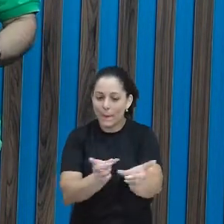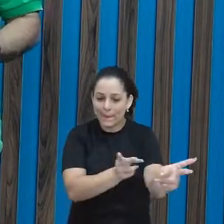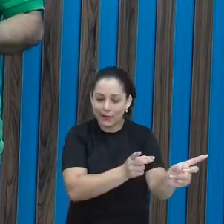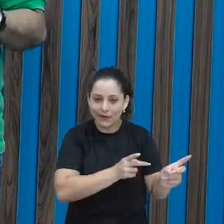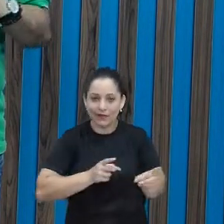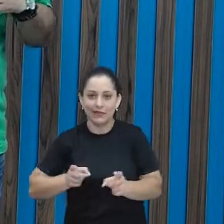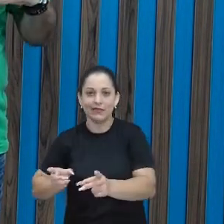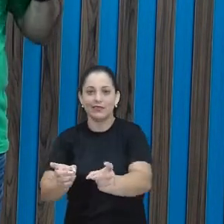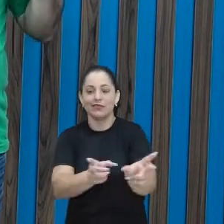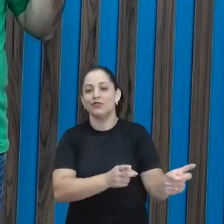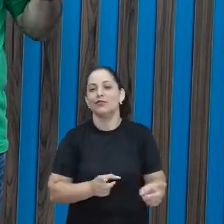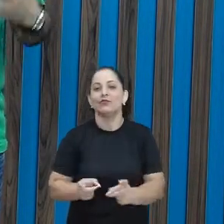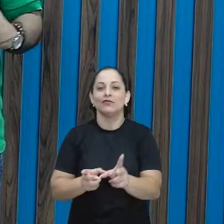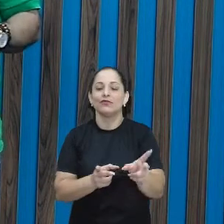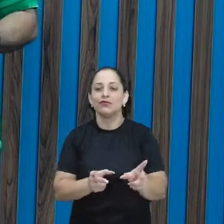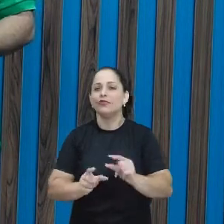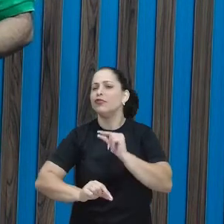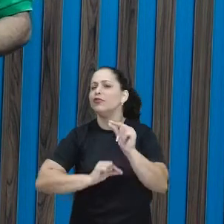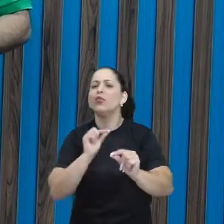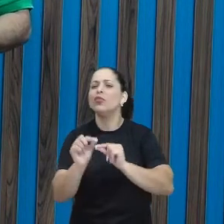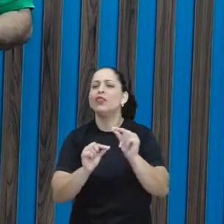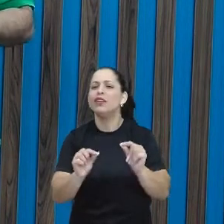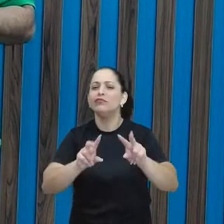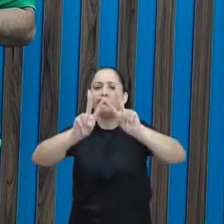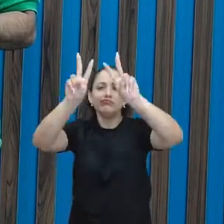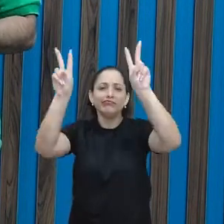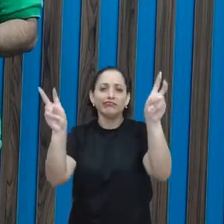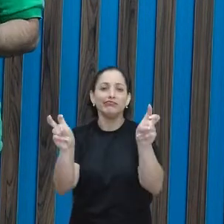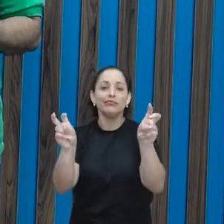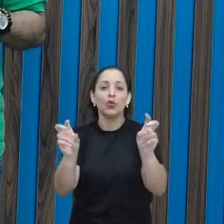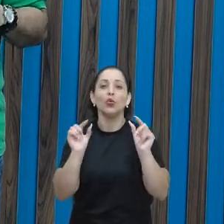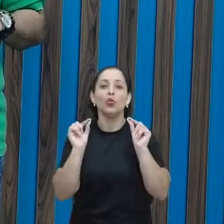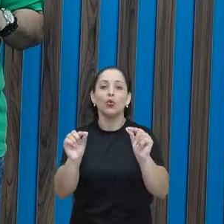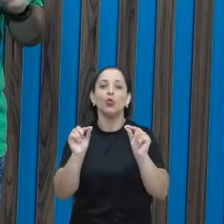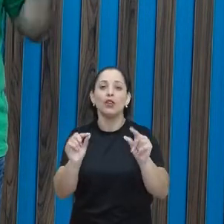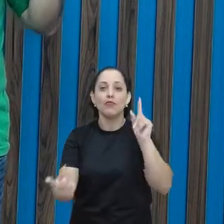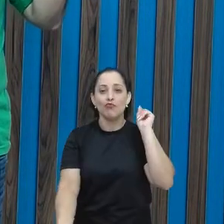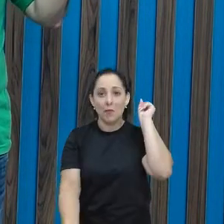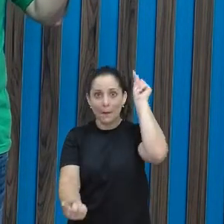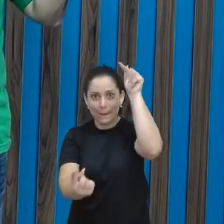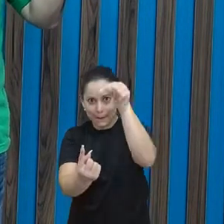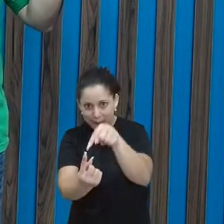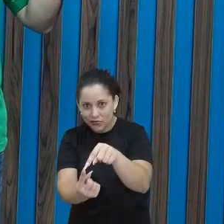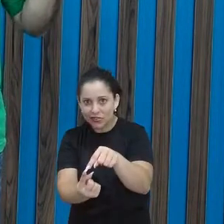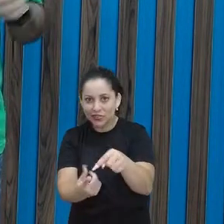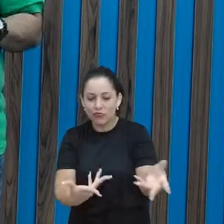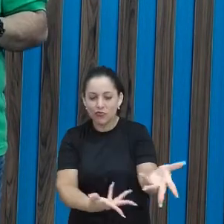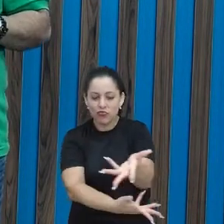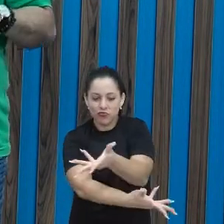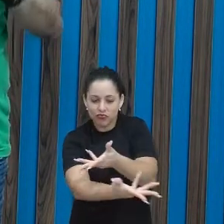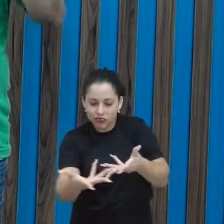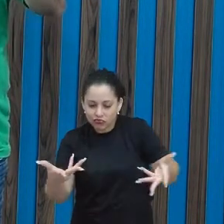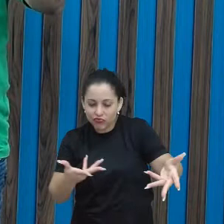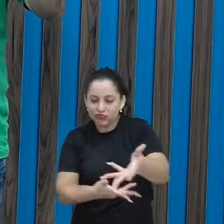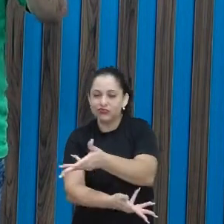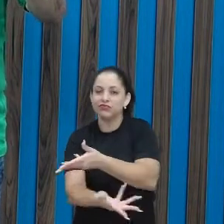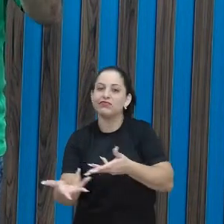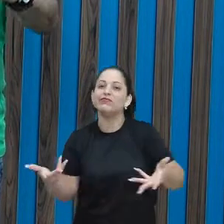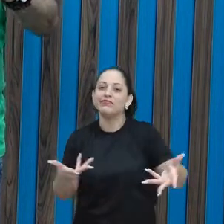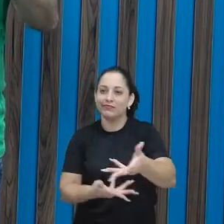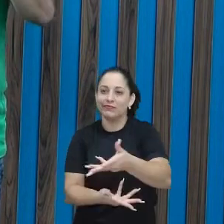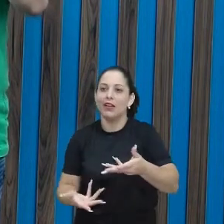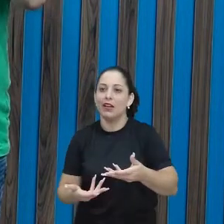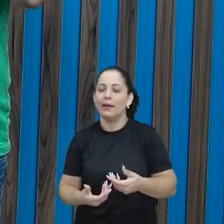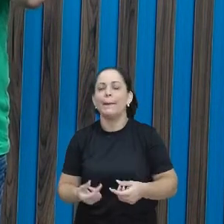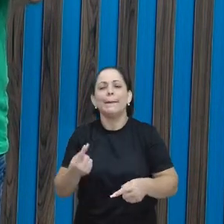comerciais foi aquilo que a gente chama de missão civilizadora, aí entre aspas, né, se